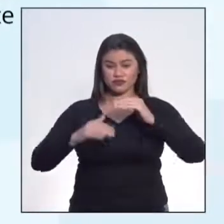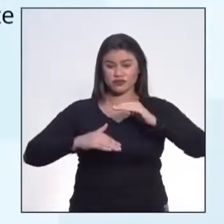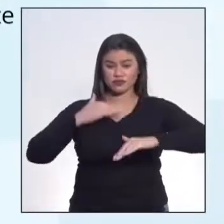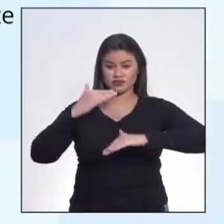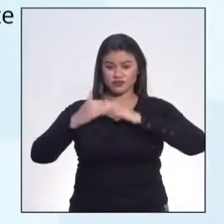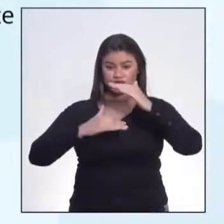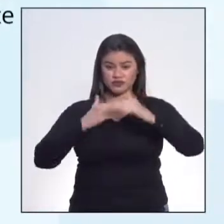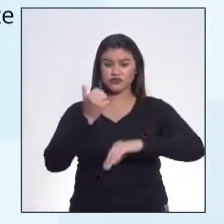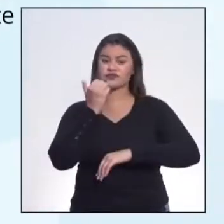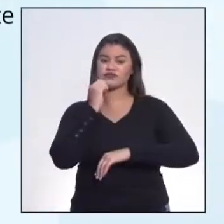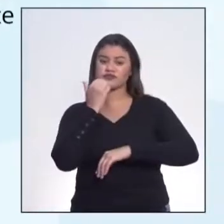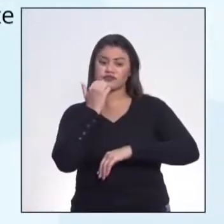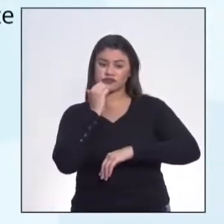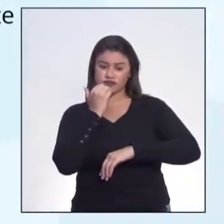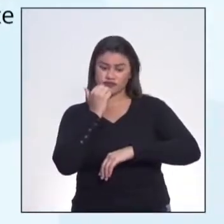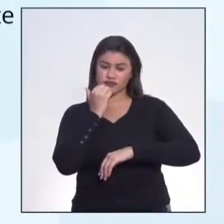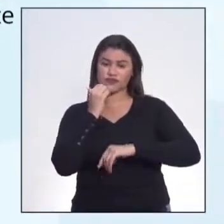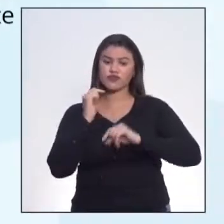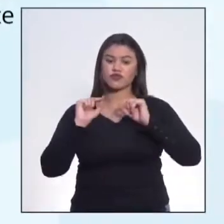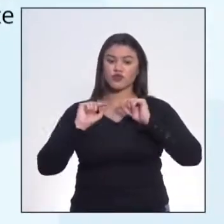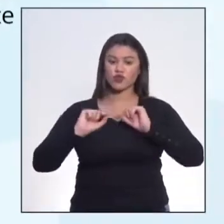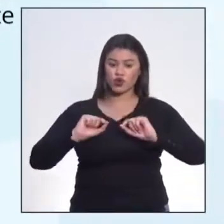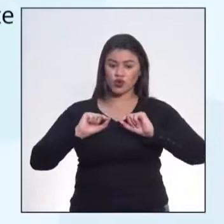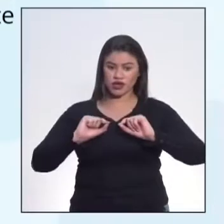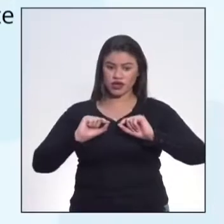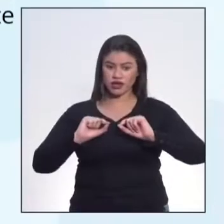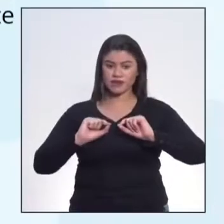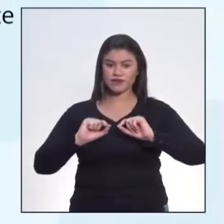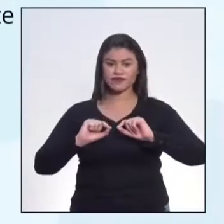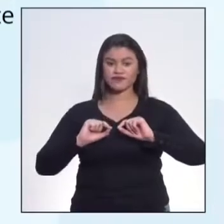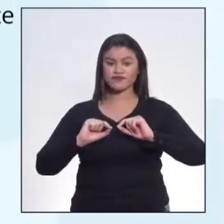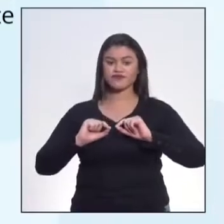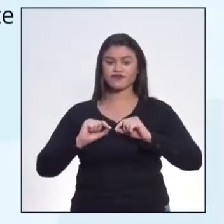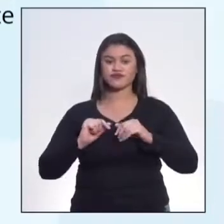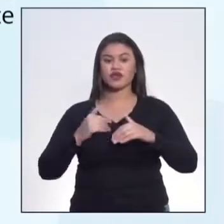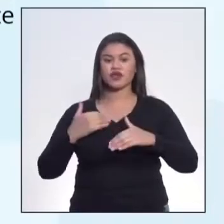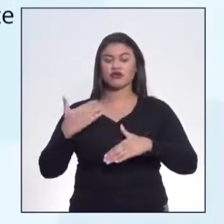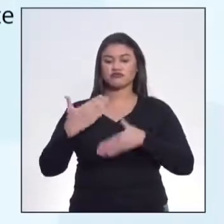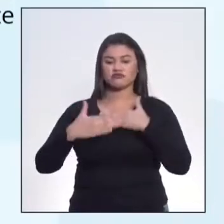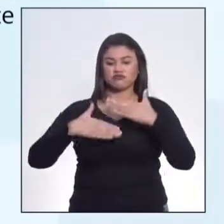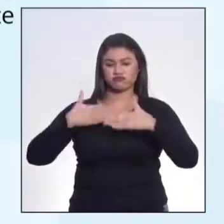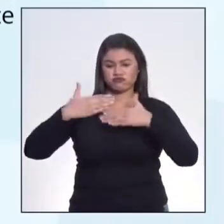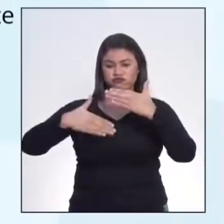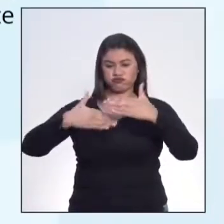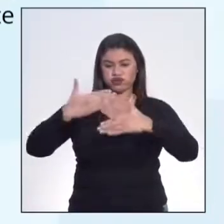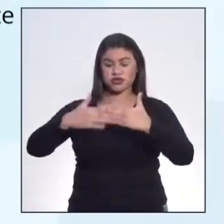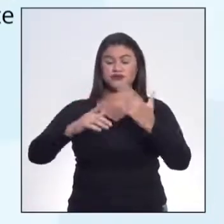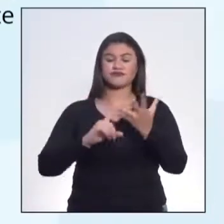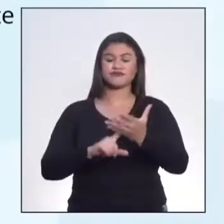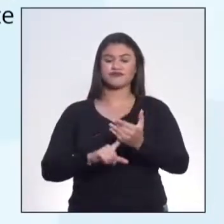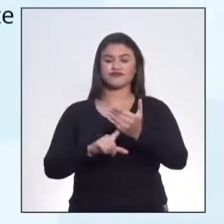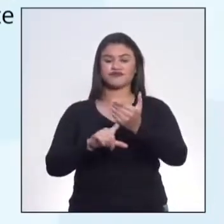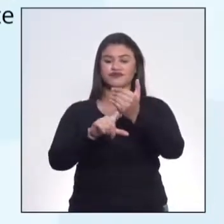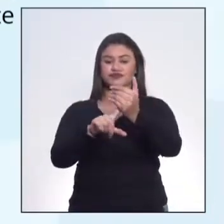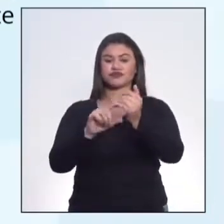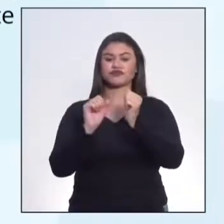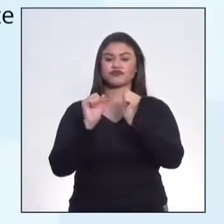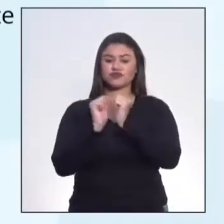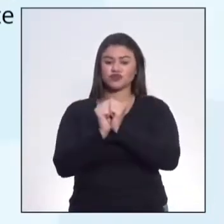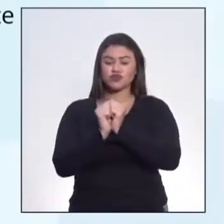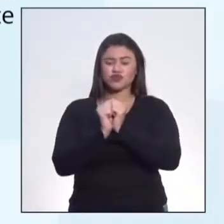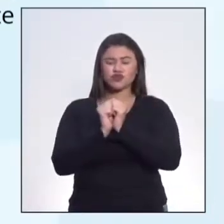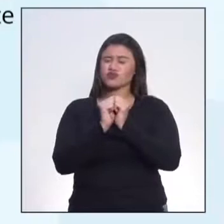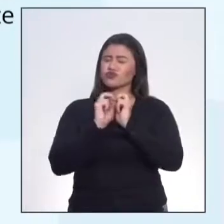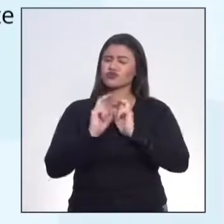desenvolvimento científico. O fato é que, ao longo da evolução da humanidade, a tecnologia sempre esteve